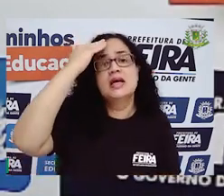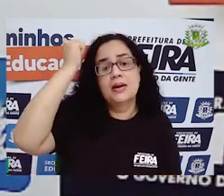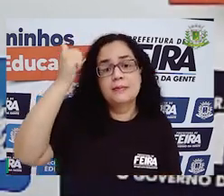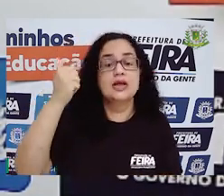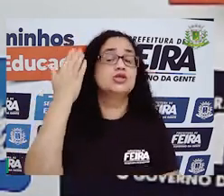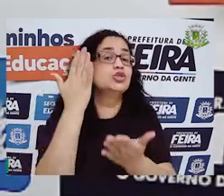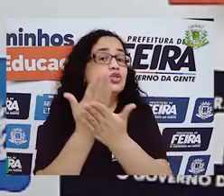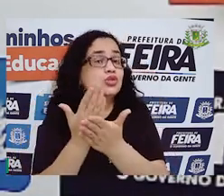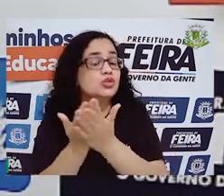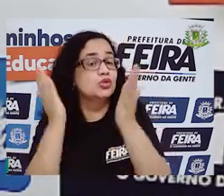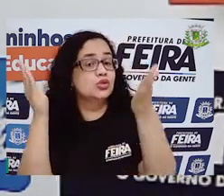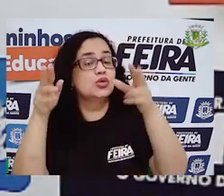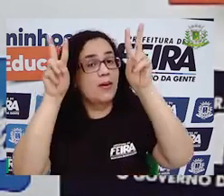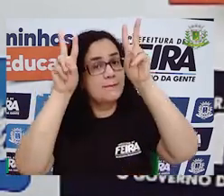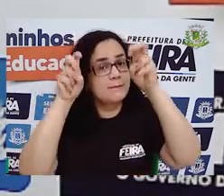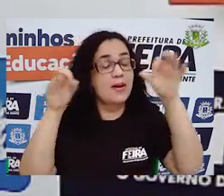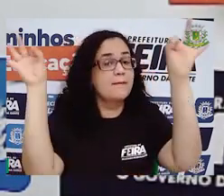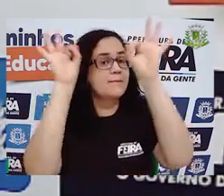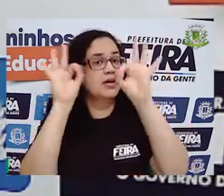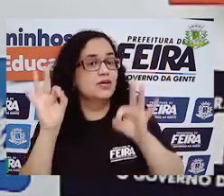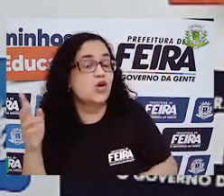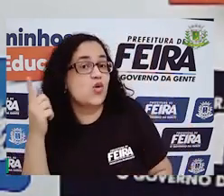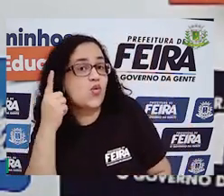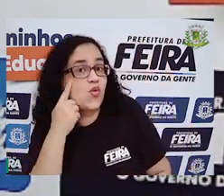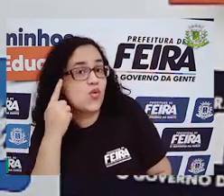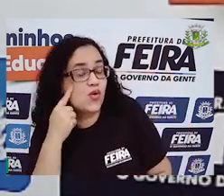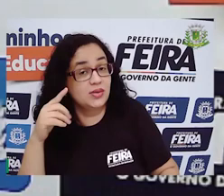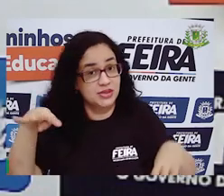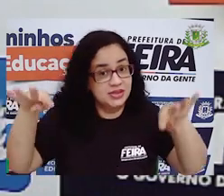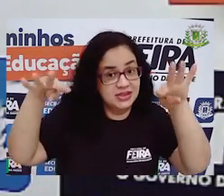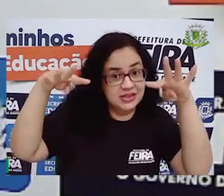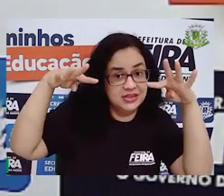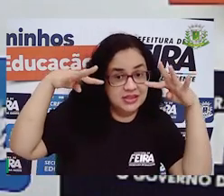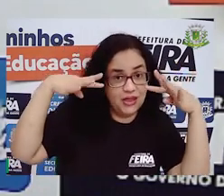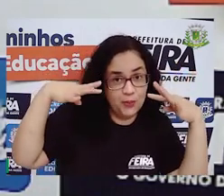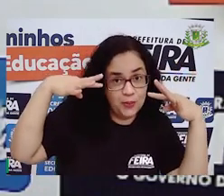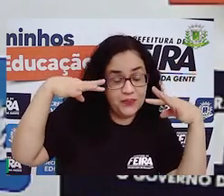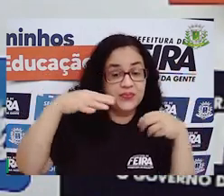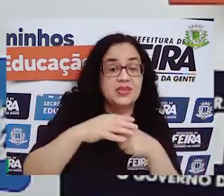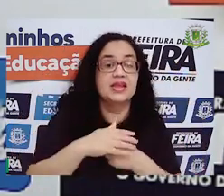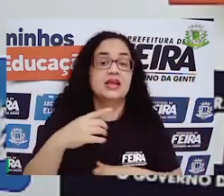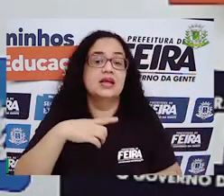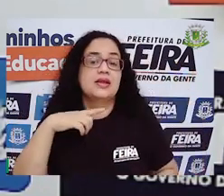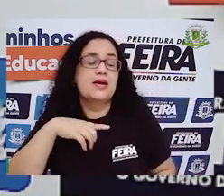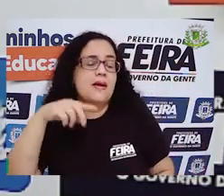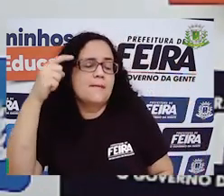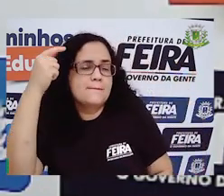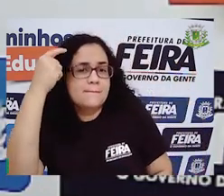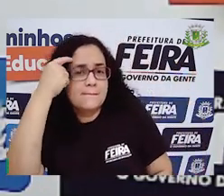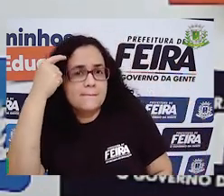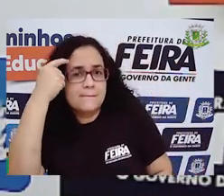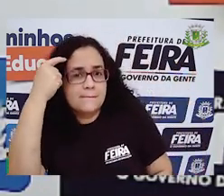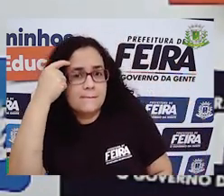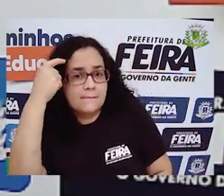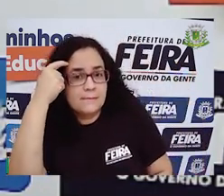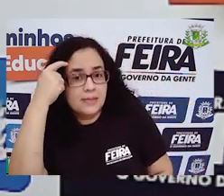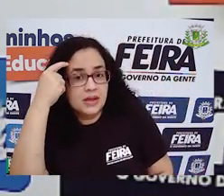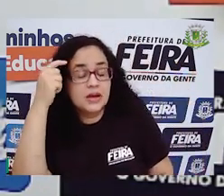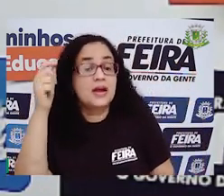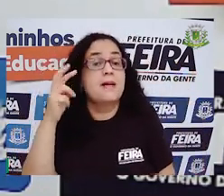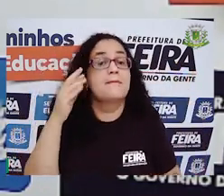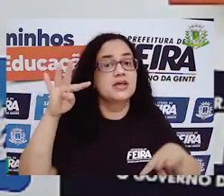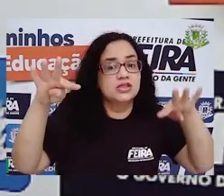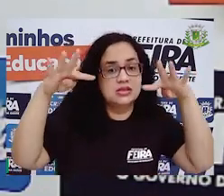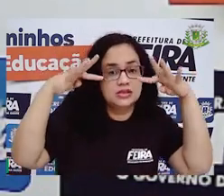estudaremos hoje? Preparem aí os olhos, os ouvidos, né? Se atentem aí, coloquem a mente para ficar atenta a tudo que vocês